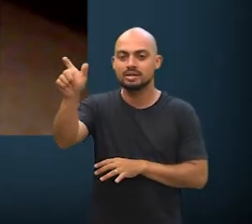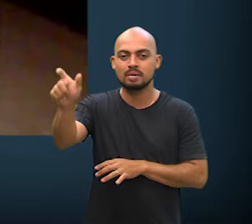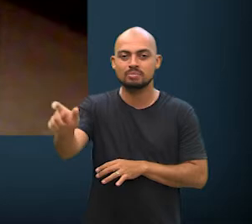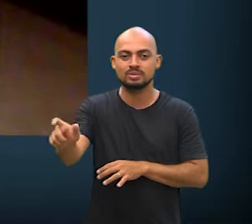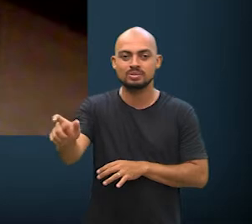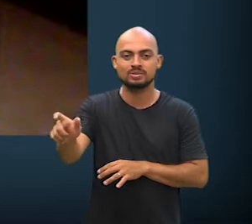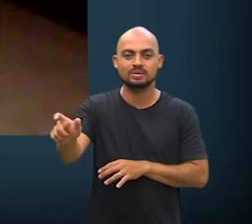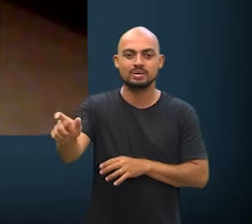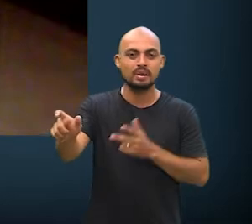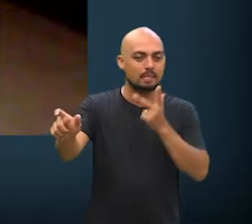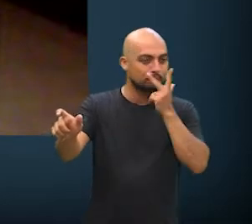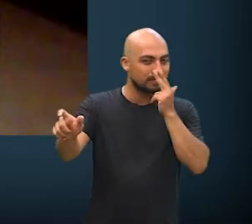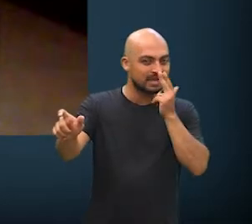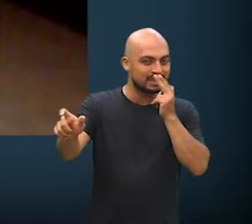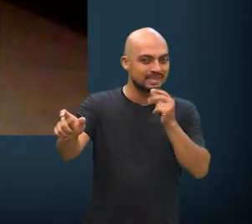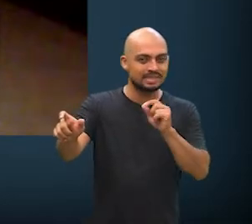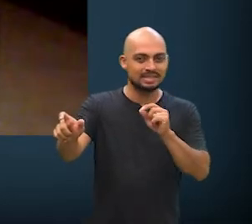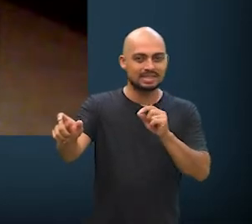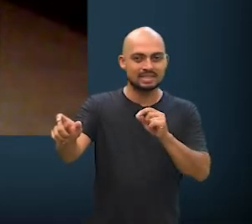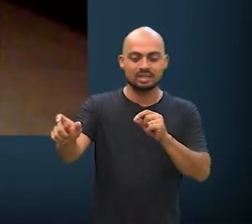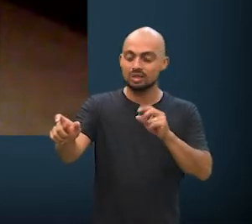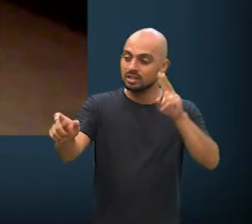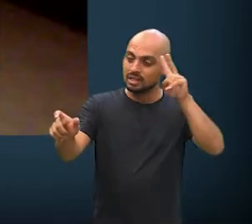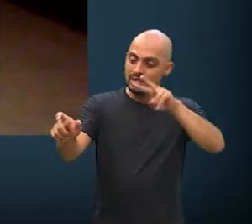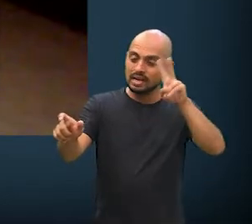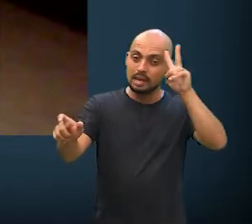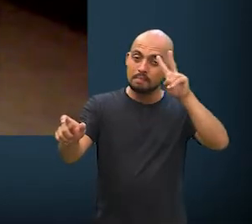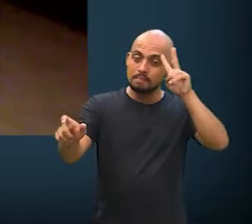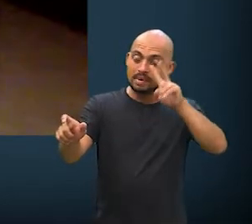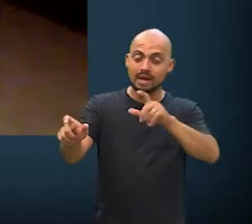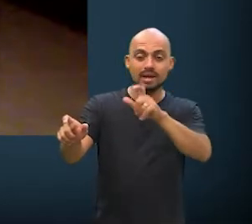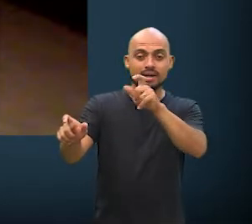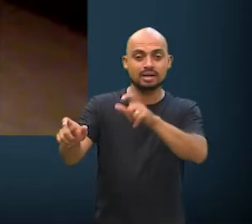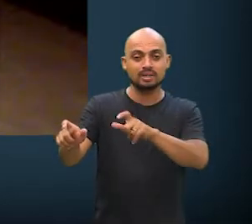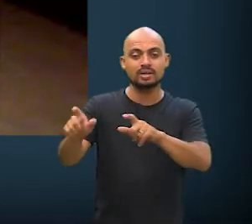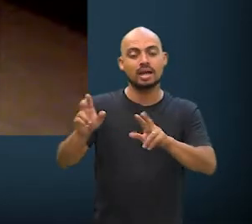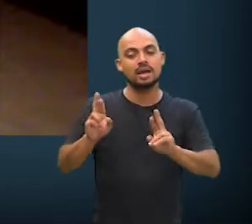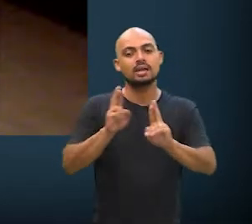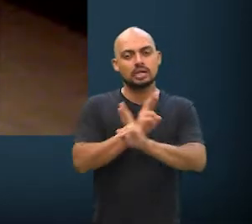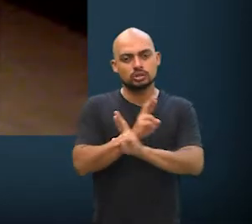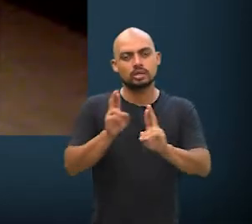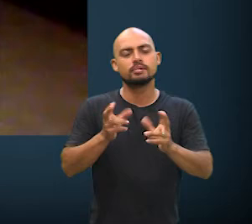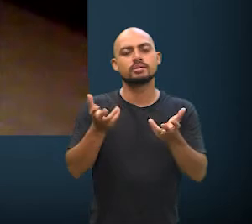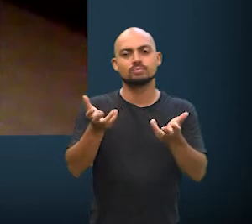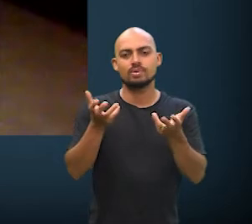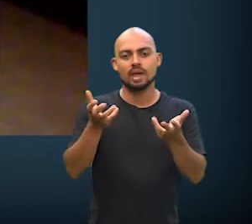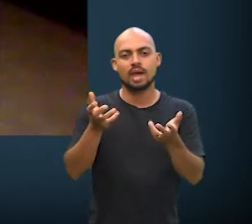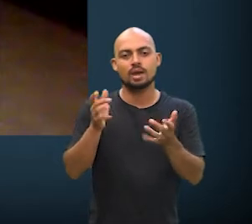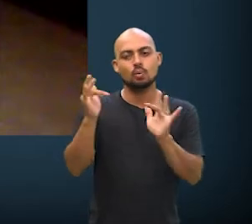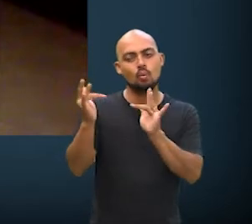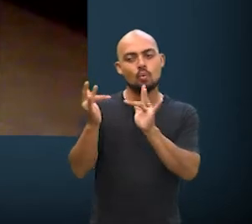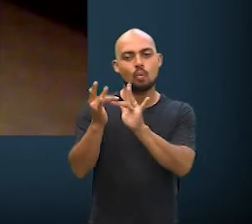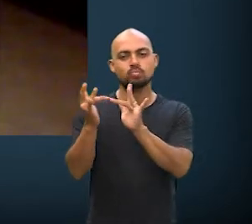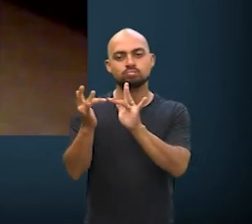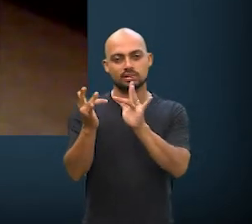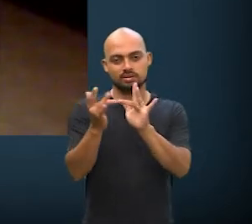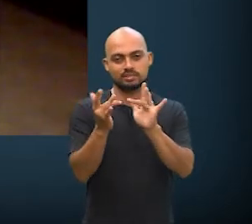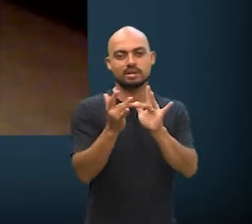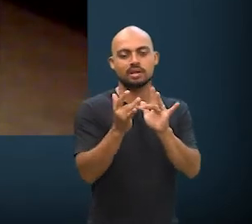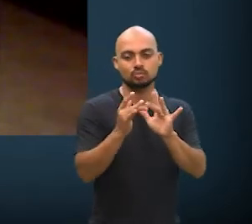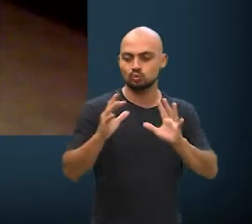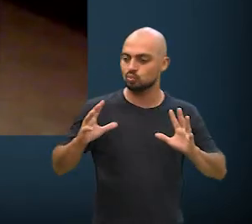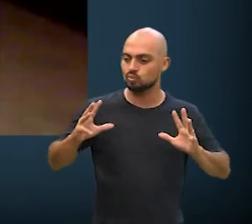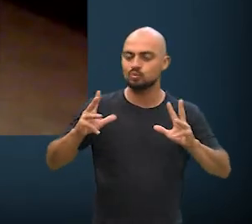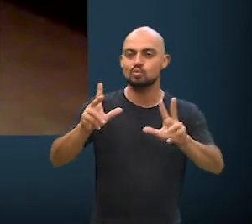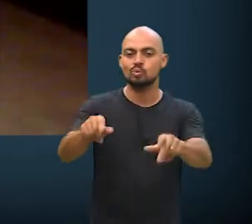já é um motivo de falar, nossa, a pessoa está lembrando da gente. E é esse relacionamento que eu prezo para todos os meus colaboradores. Todo mundo